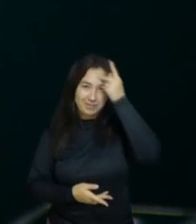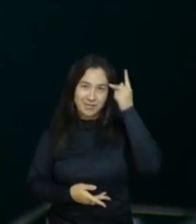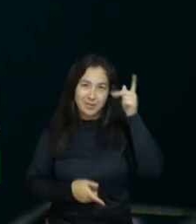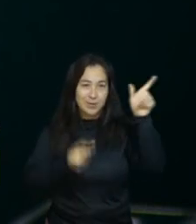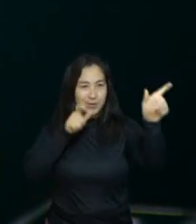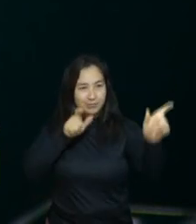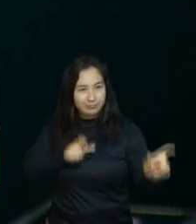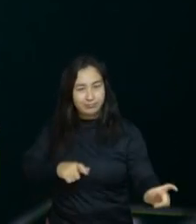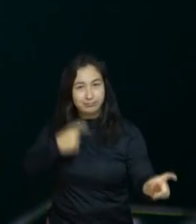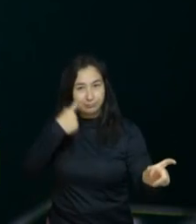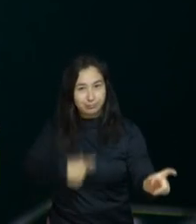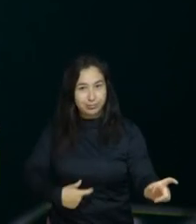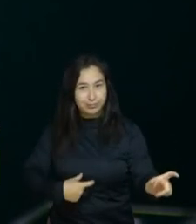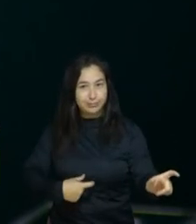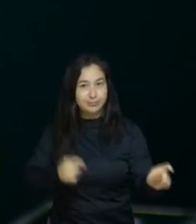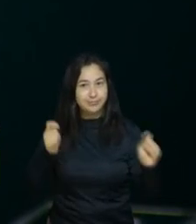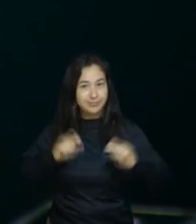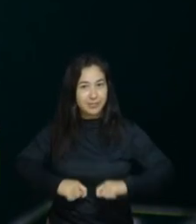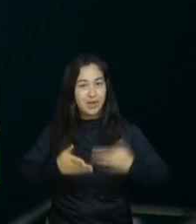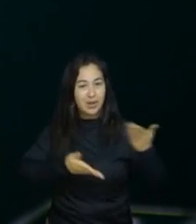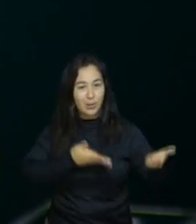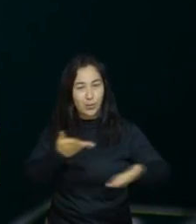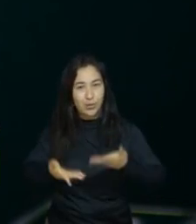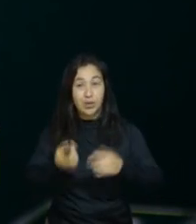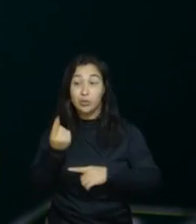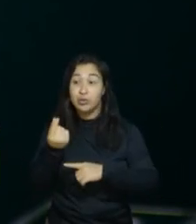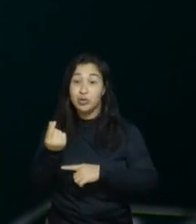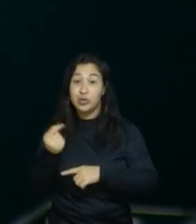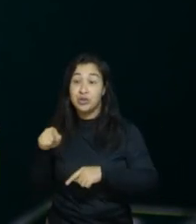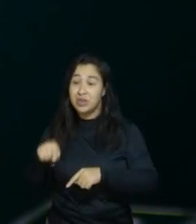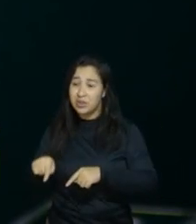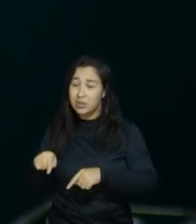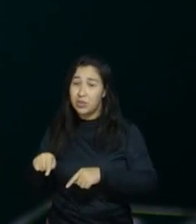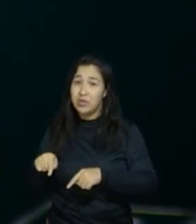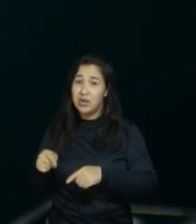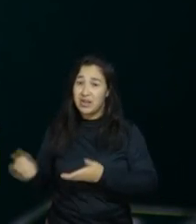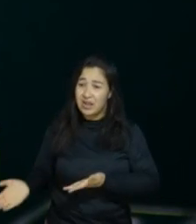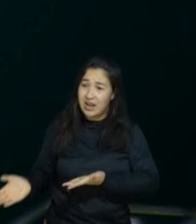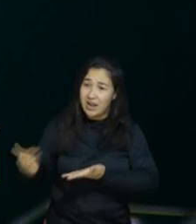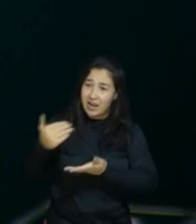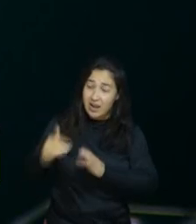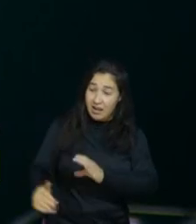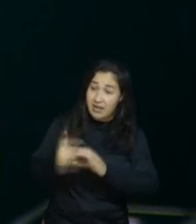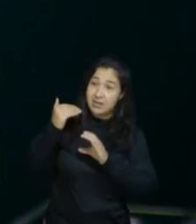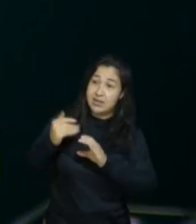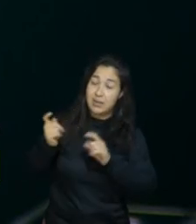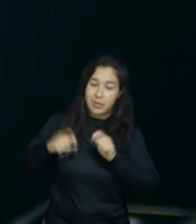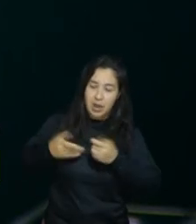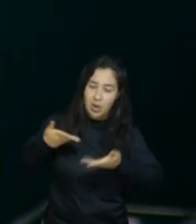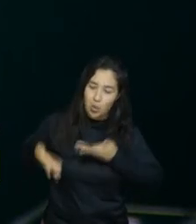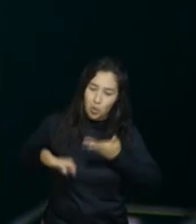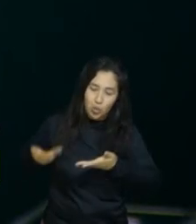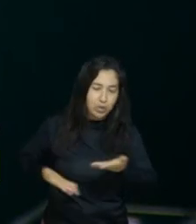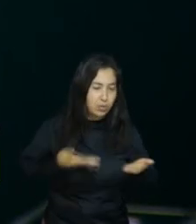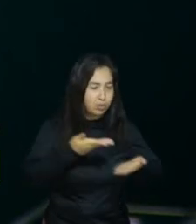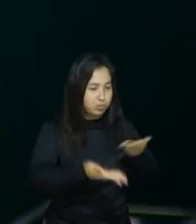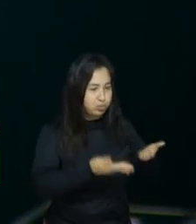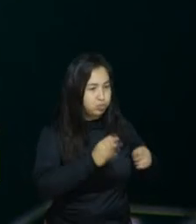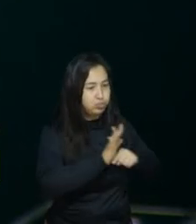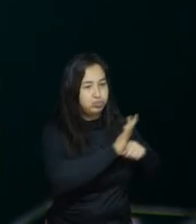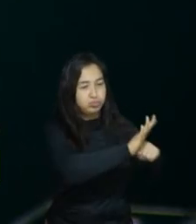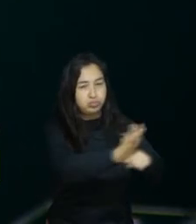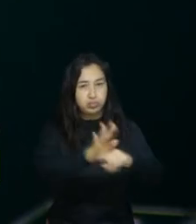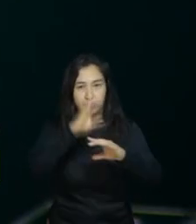trabalho aplicando muito bem os recursos que nós recebemos. E aqui eu agradeço a cada um de vocês, deputados e deputadas que estiveram,